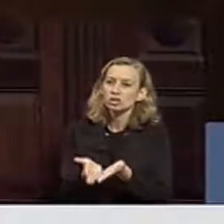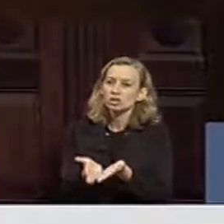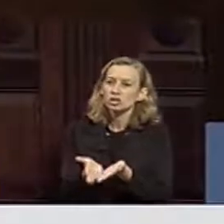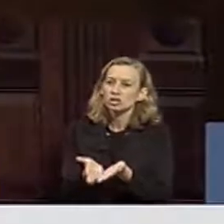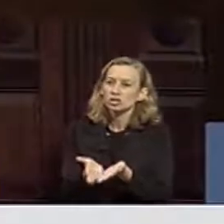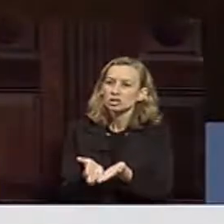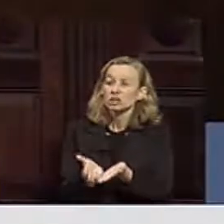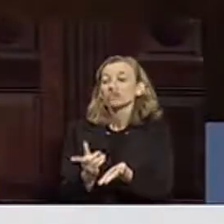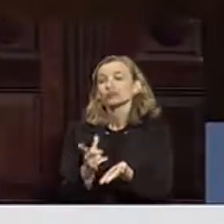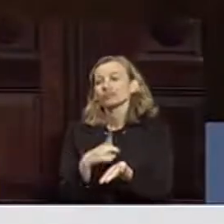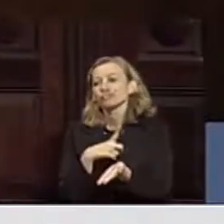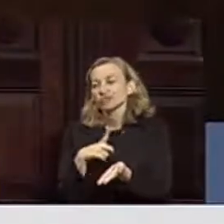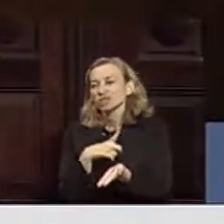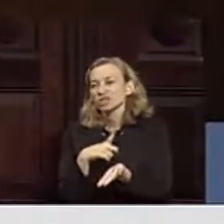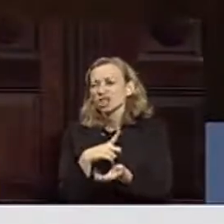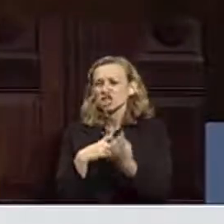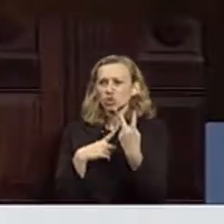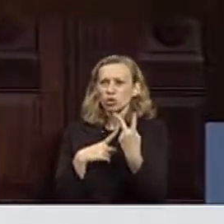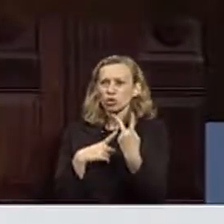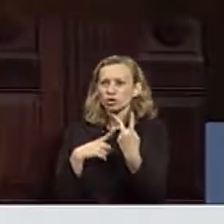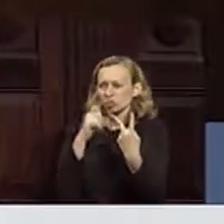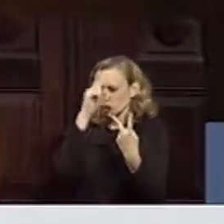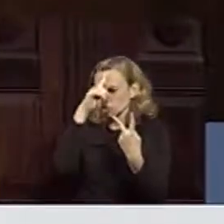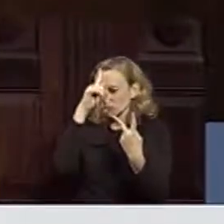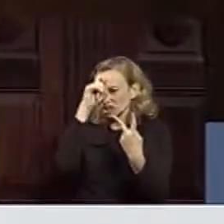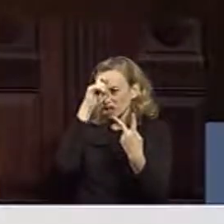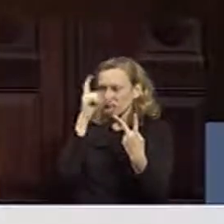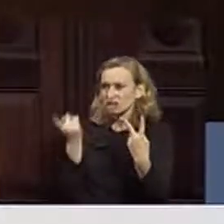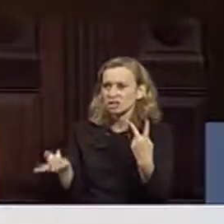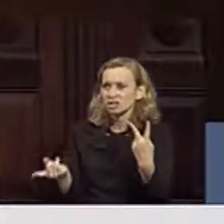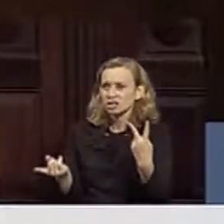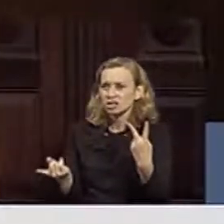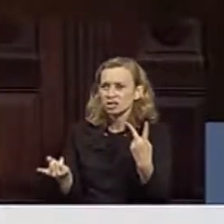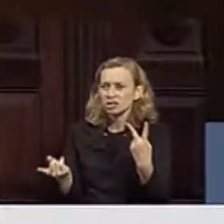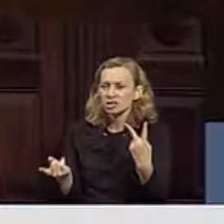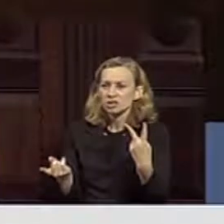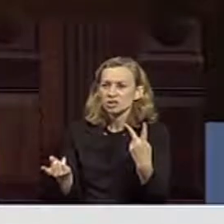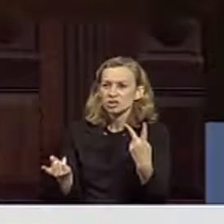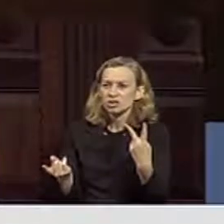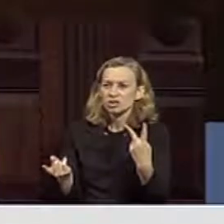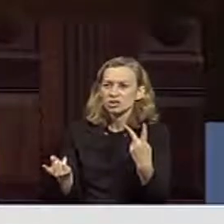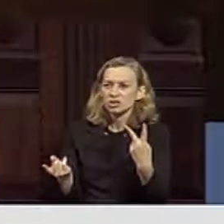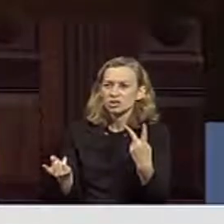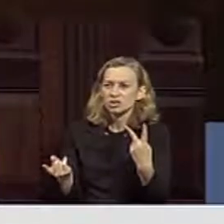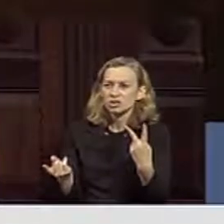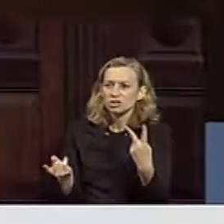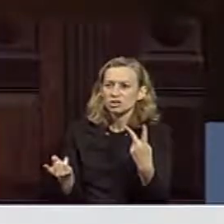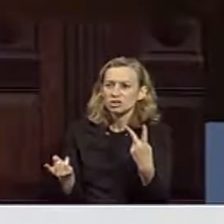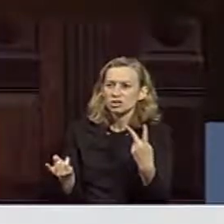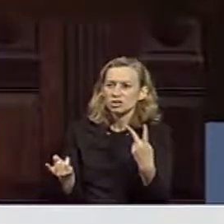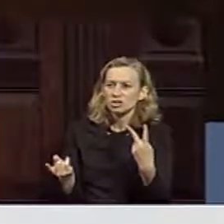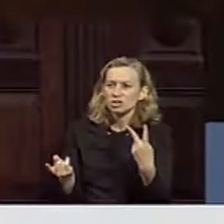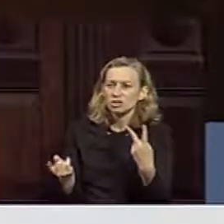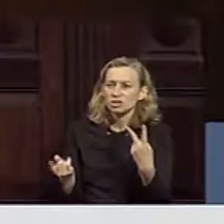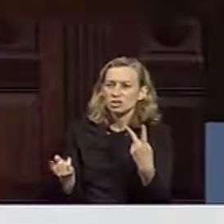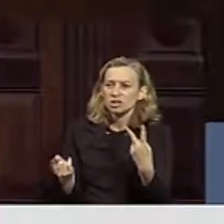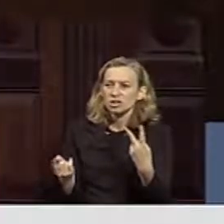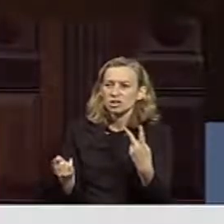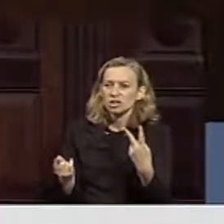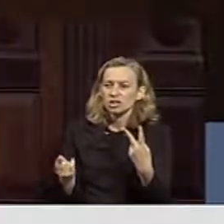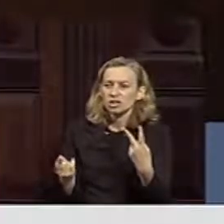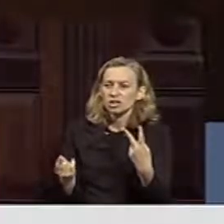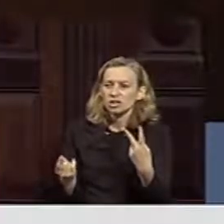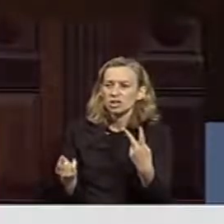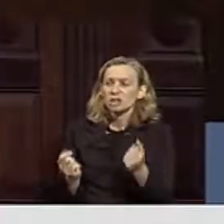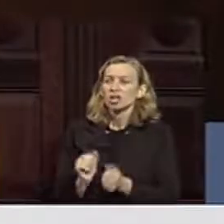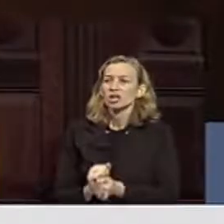ainda existem 2 hospitais com leitos psiquiátricos de longa permanência. O Hospital Psiquiátrico